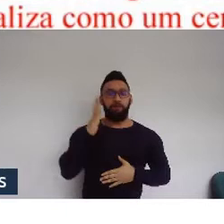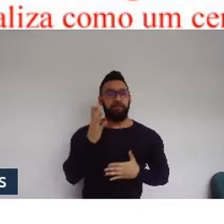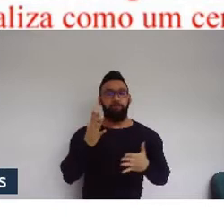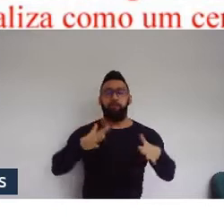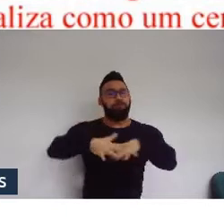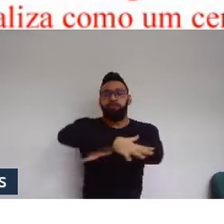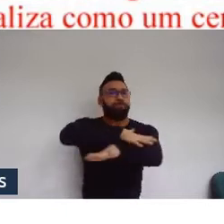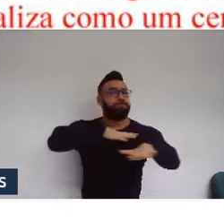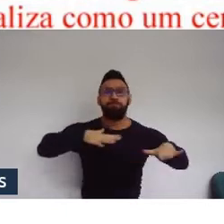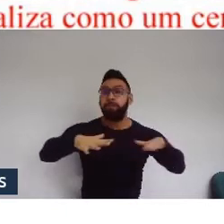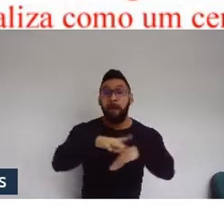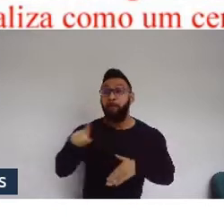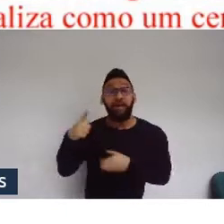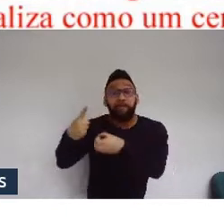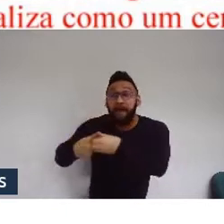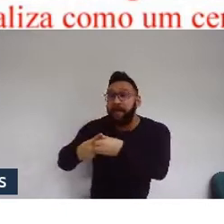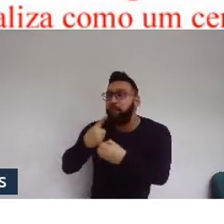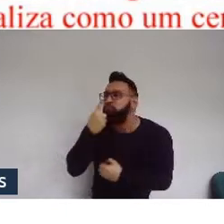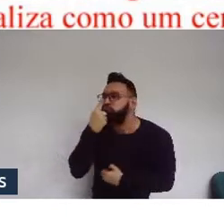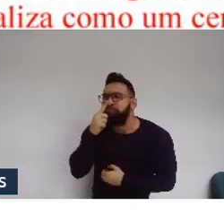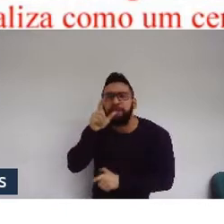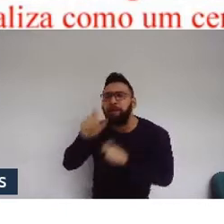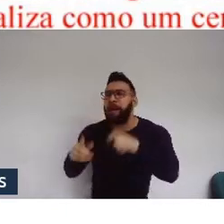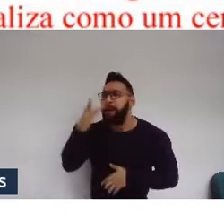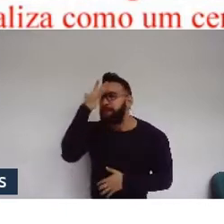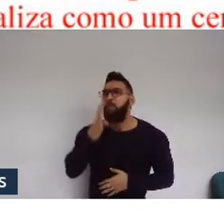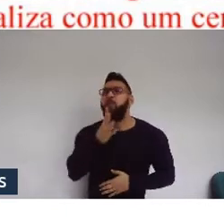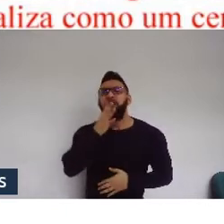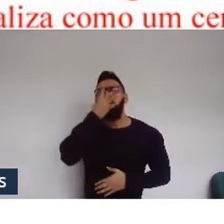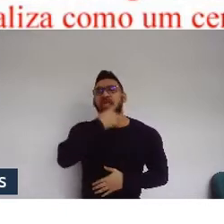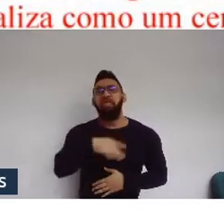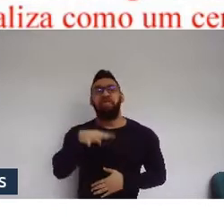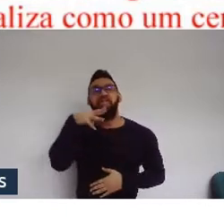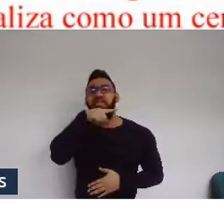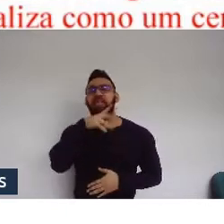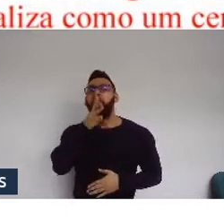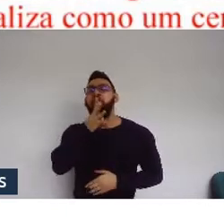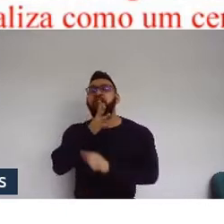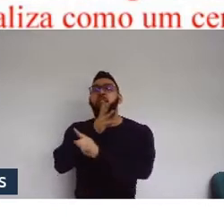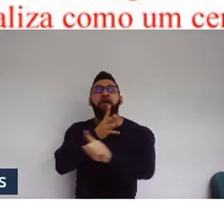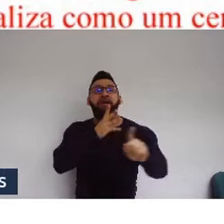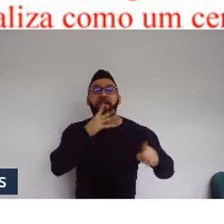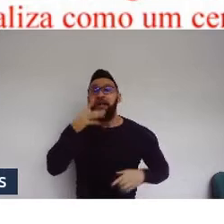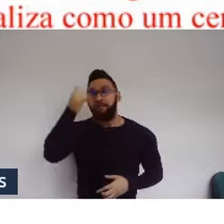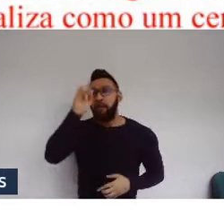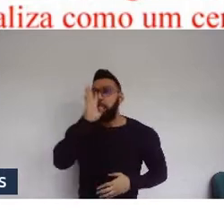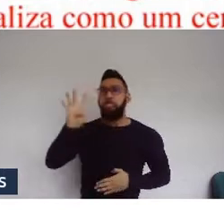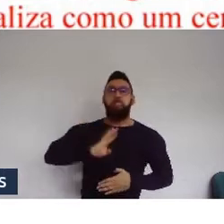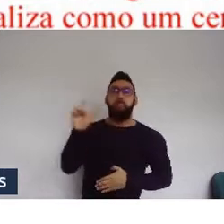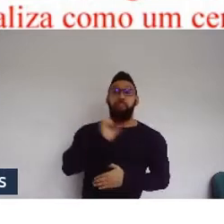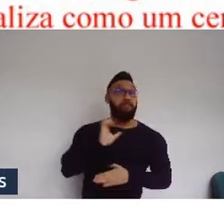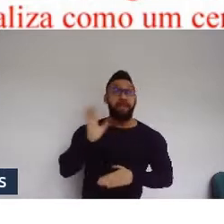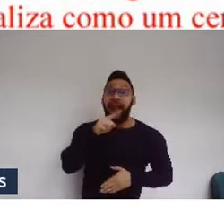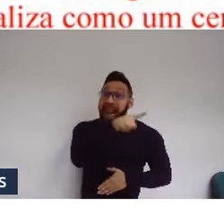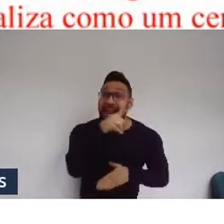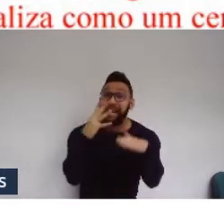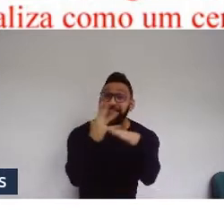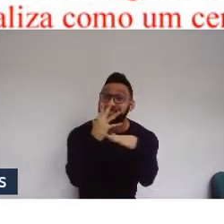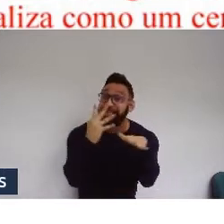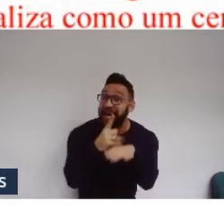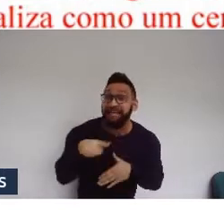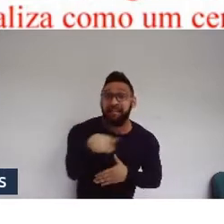o anonimato, né? E talvez, eu acho muito interessante, aquilo que não